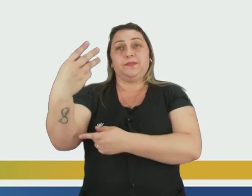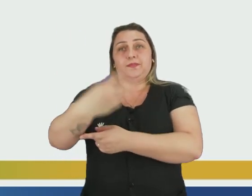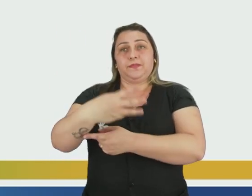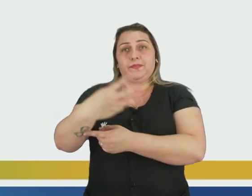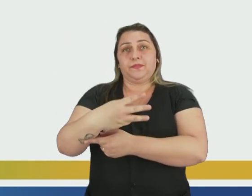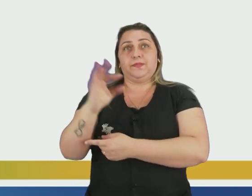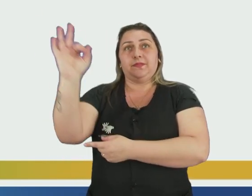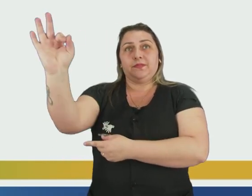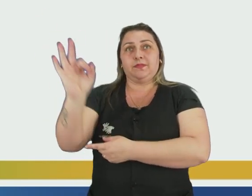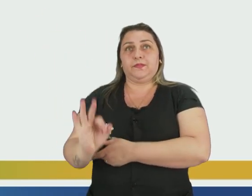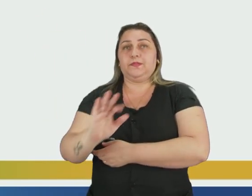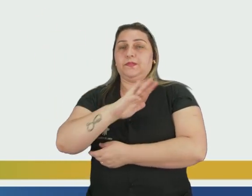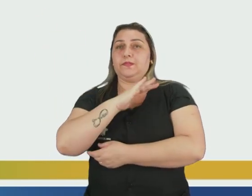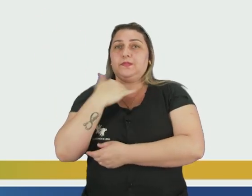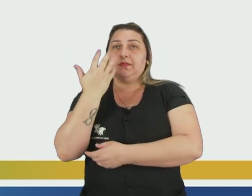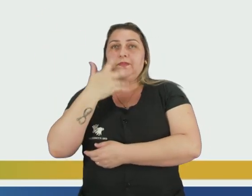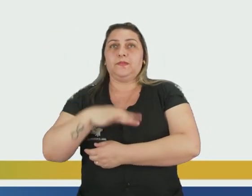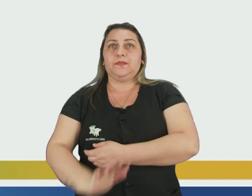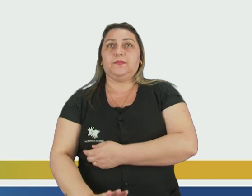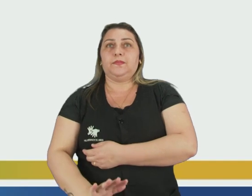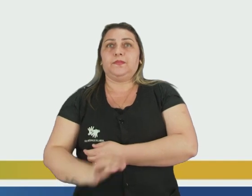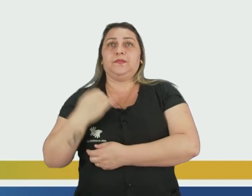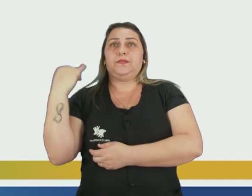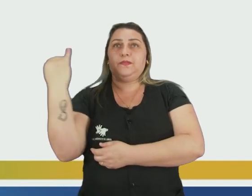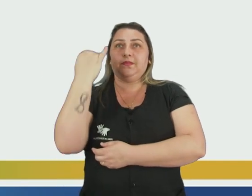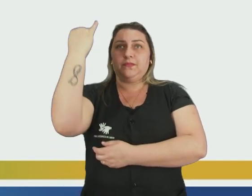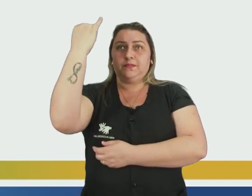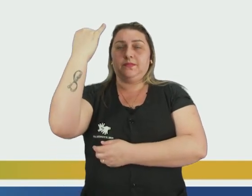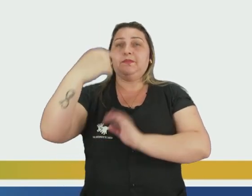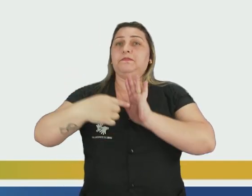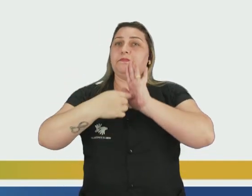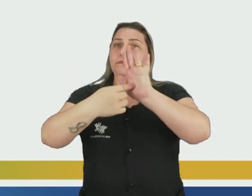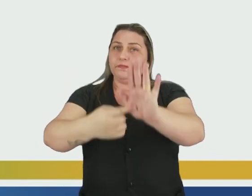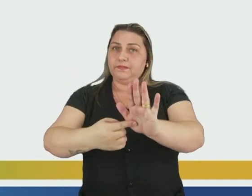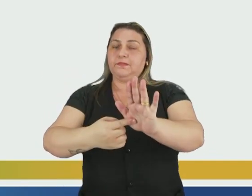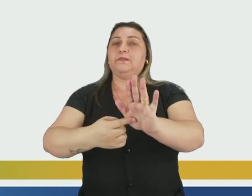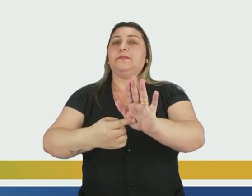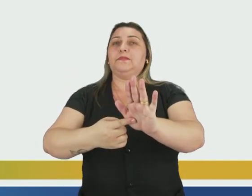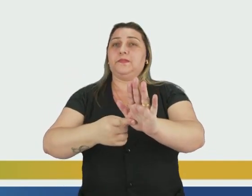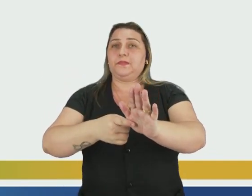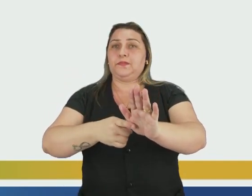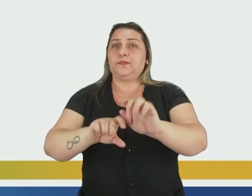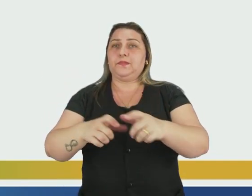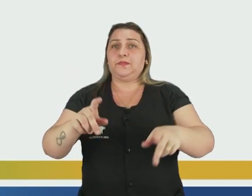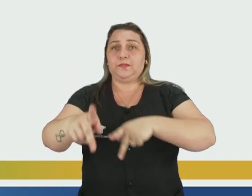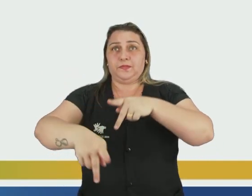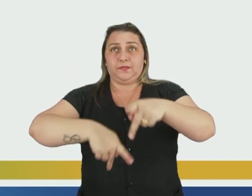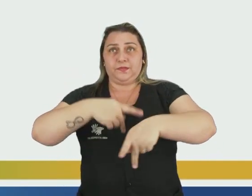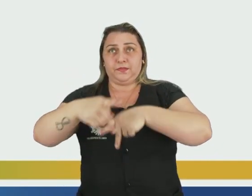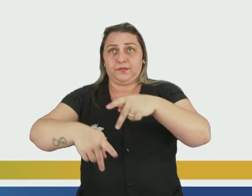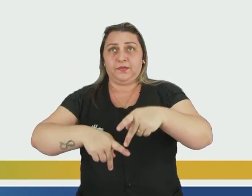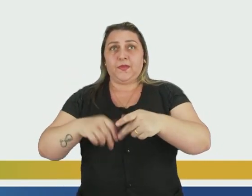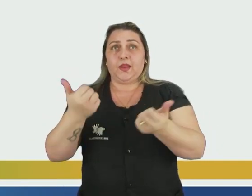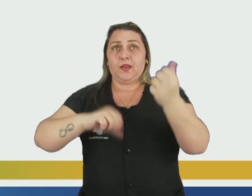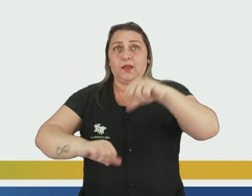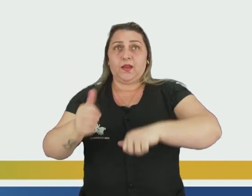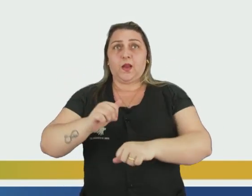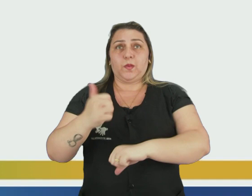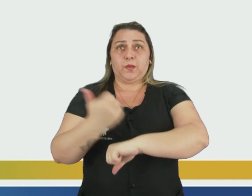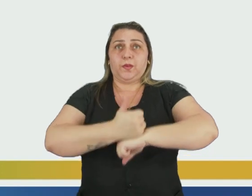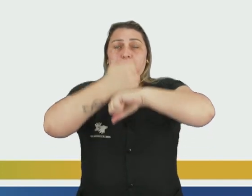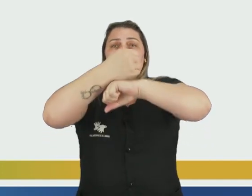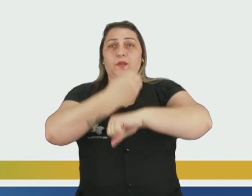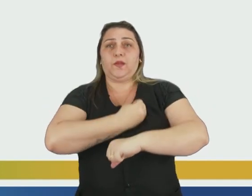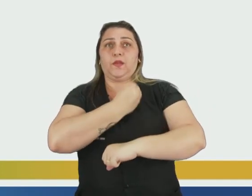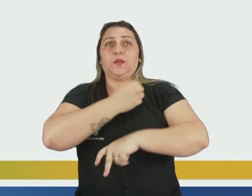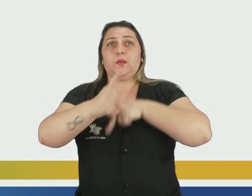Última questão. A taxa de mortalidade infantil é um importante indicador demográfico para avaliar a qualidade